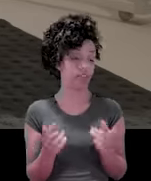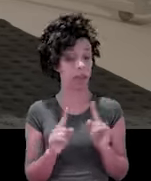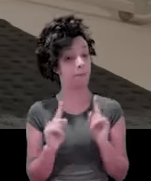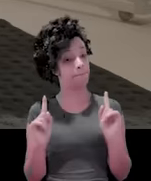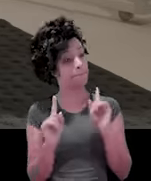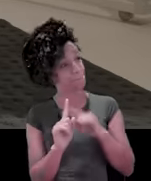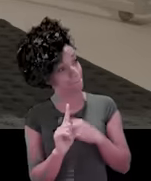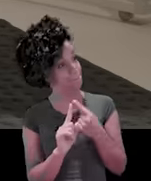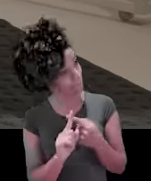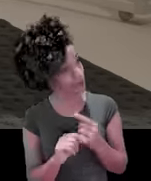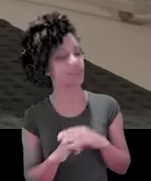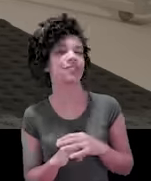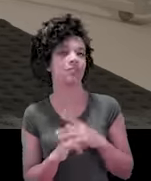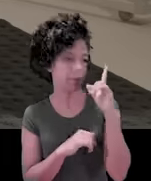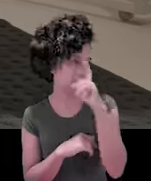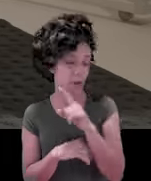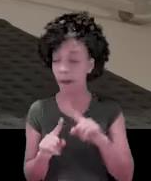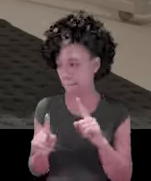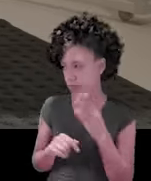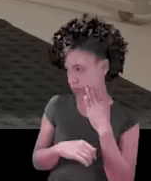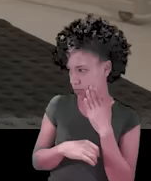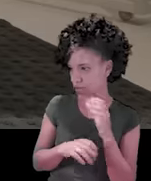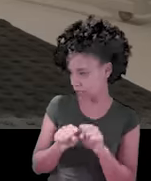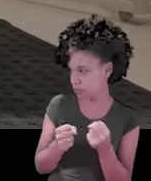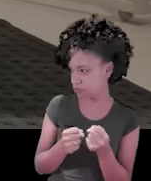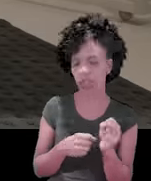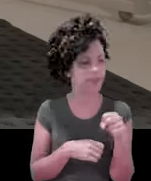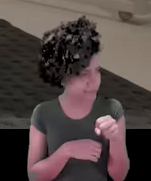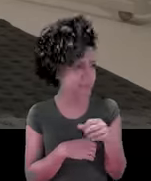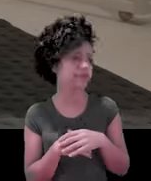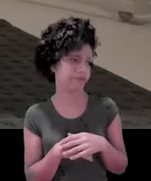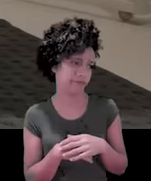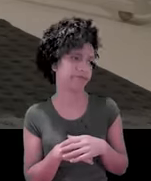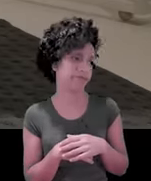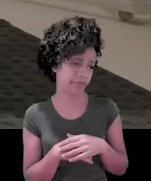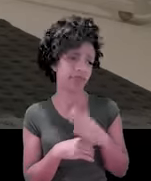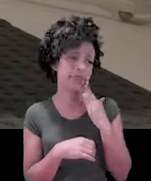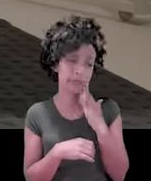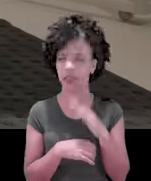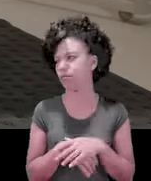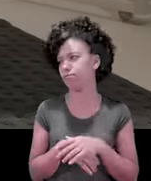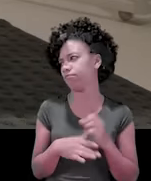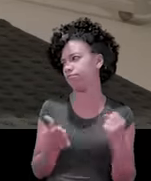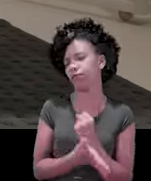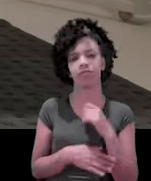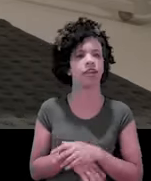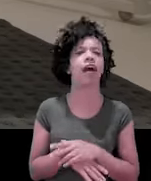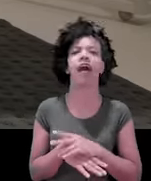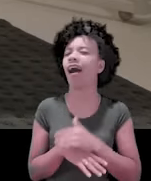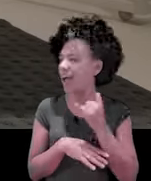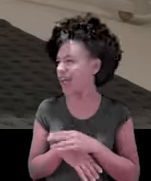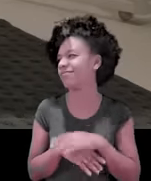mais uma mais um agravante na que você sabia que não funciona se consegue ver ele não careca aí a